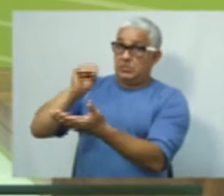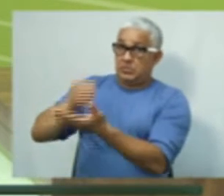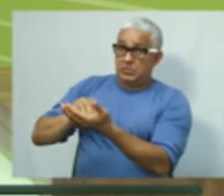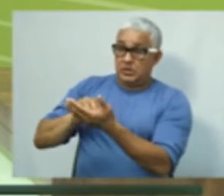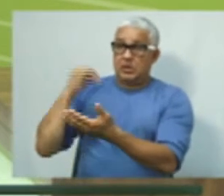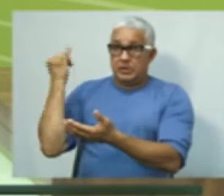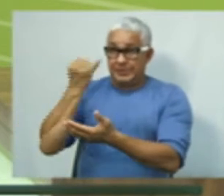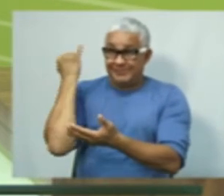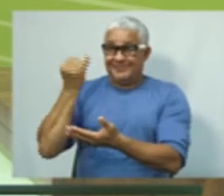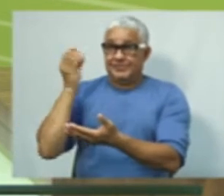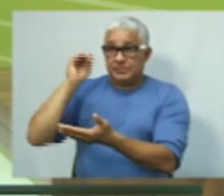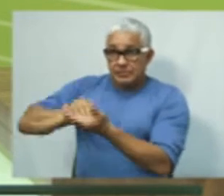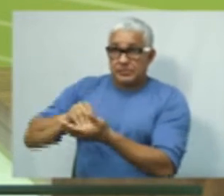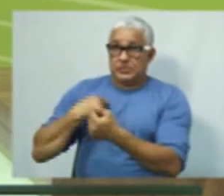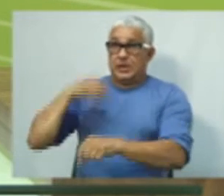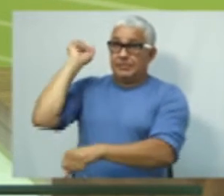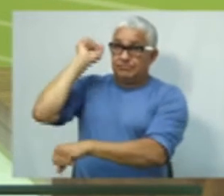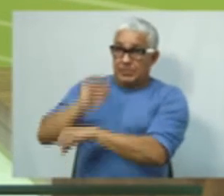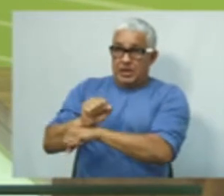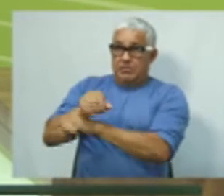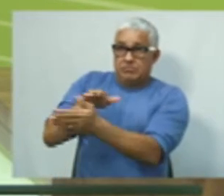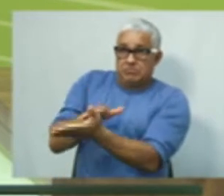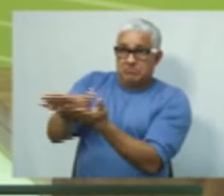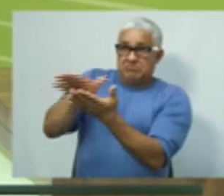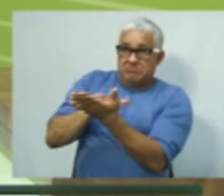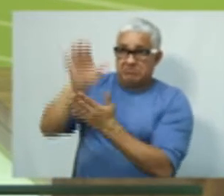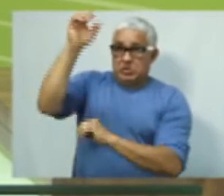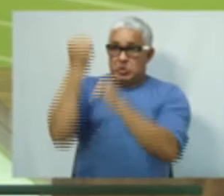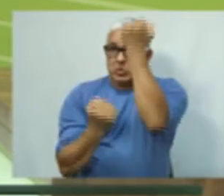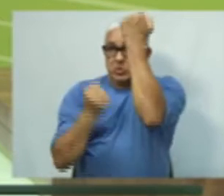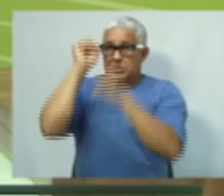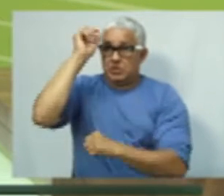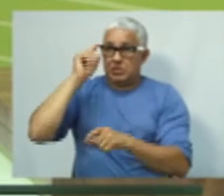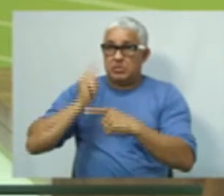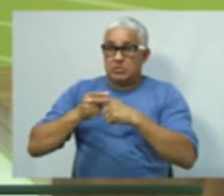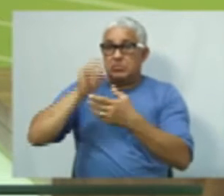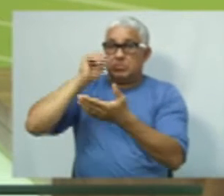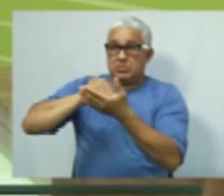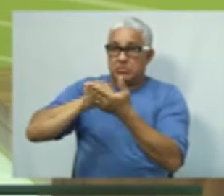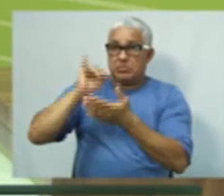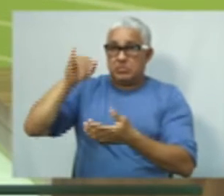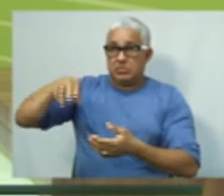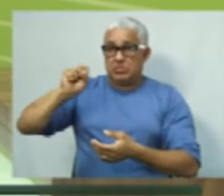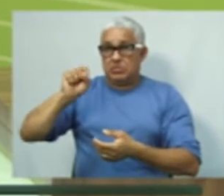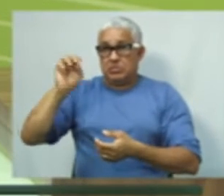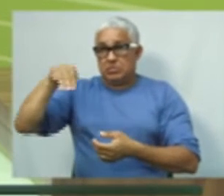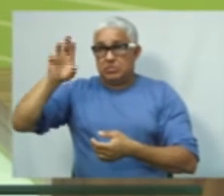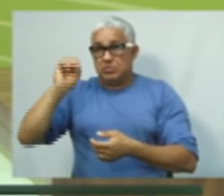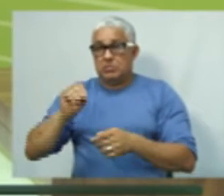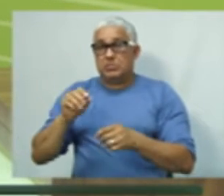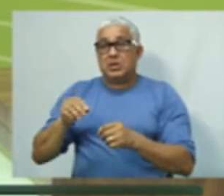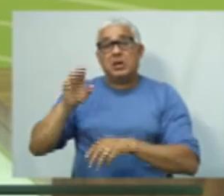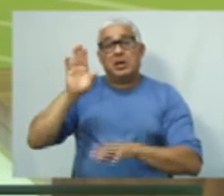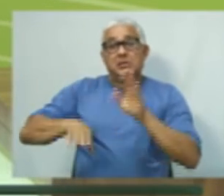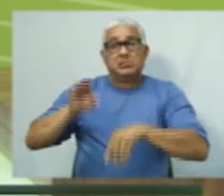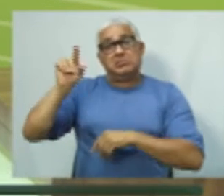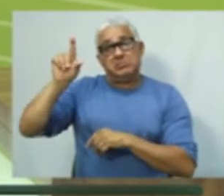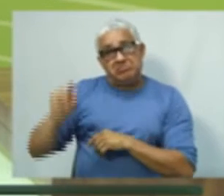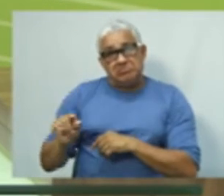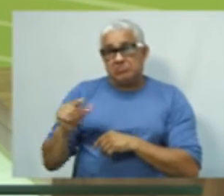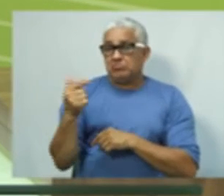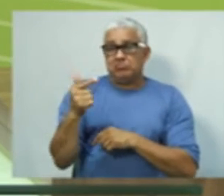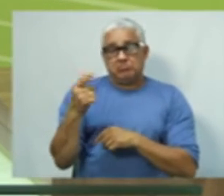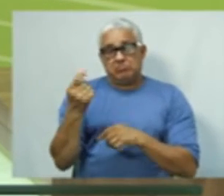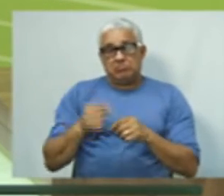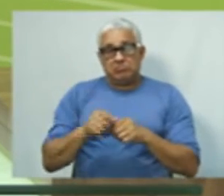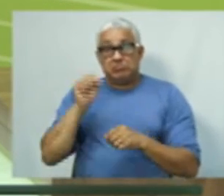essencial. Então vou ter que parar minha linha de produção por falta de um insumo que muitas vezes é barato, muitas vezes não tem um custo, mas sem ele eu não